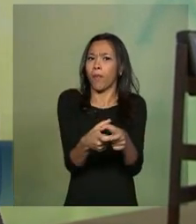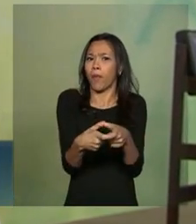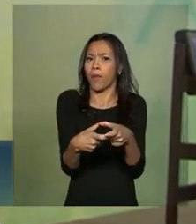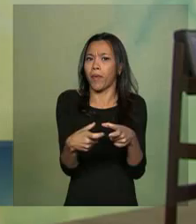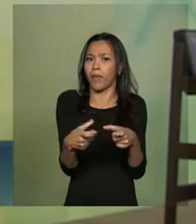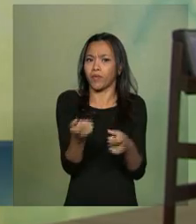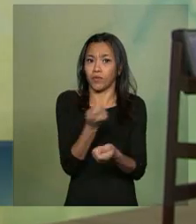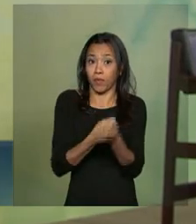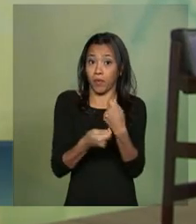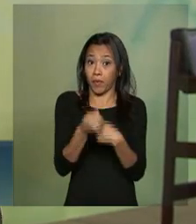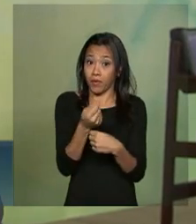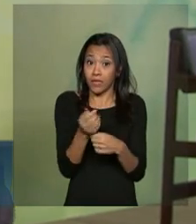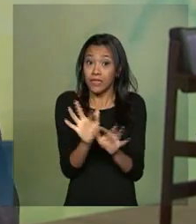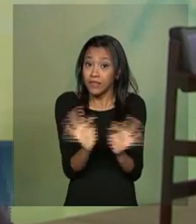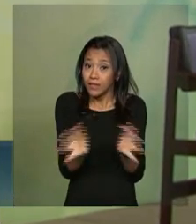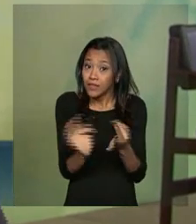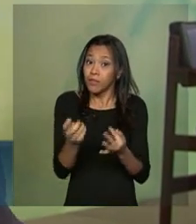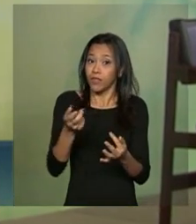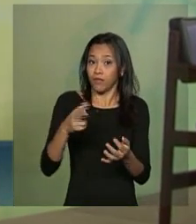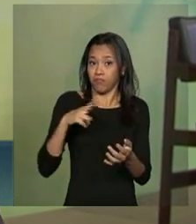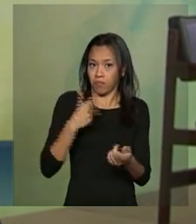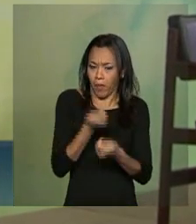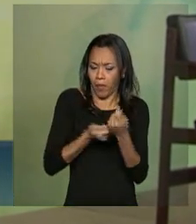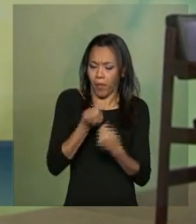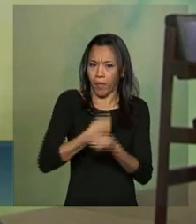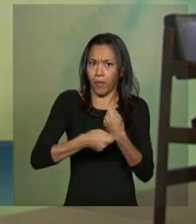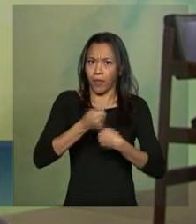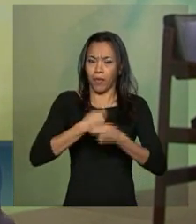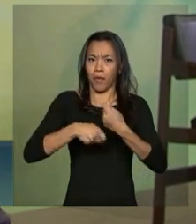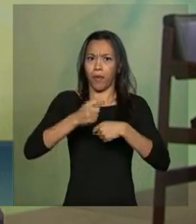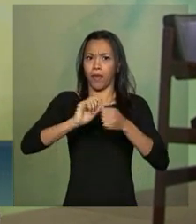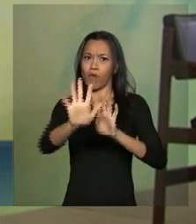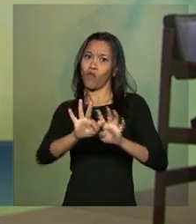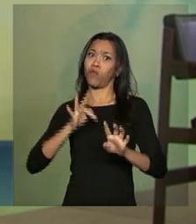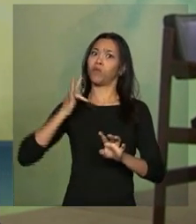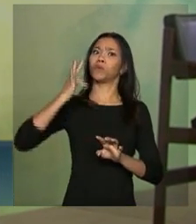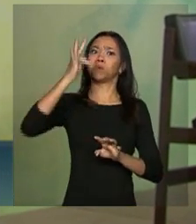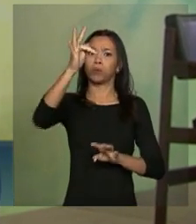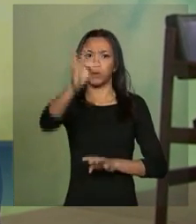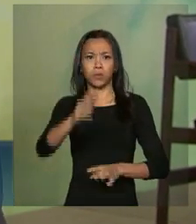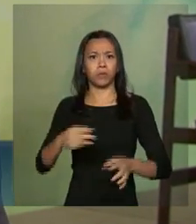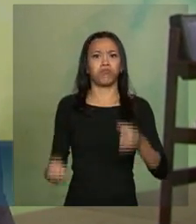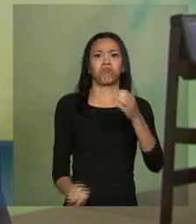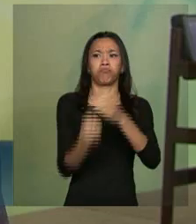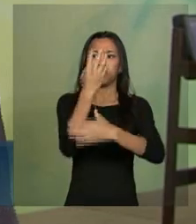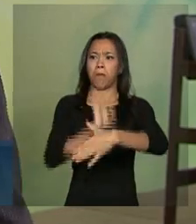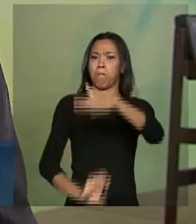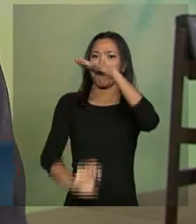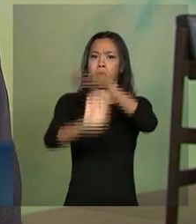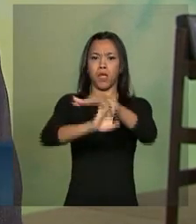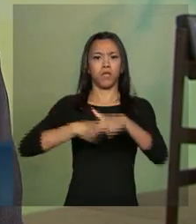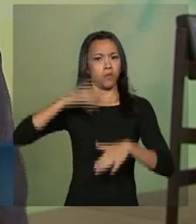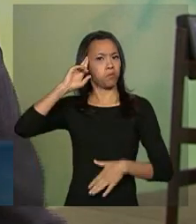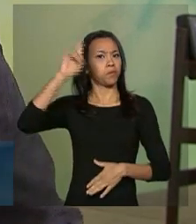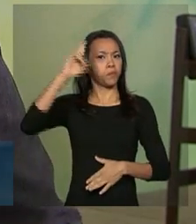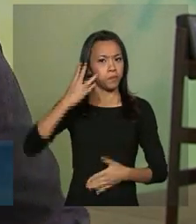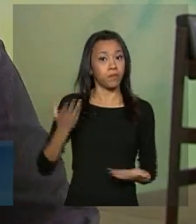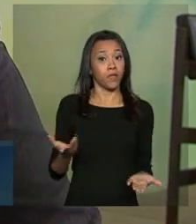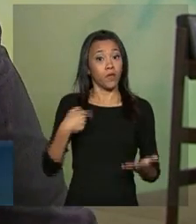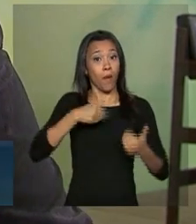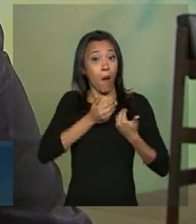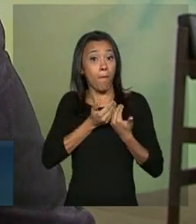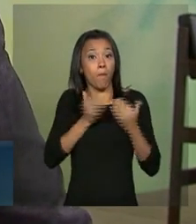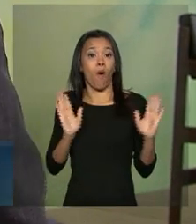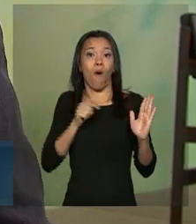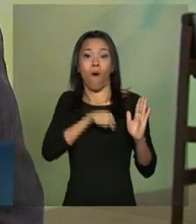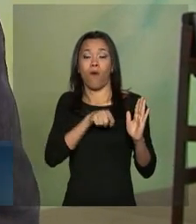se tornaram pequenos empresários e aí, quem sabe, um dia podem se tornar grandes empresários, provando aí que o microempreendedor individual é uma porta